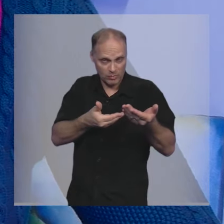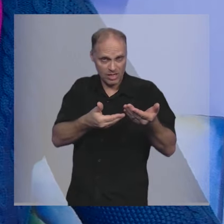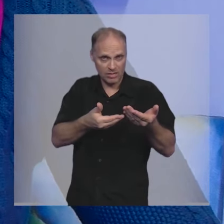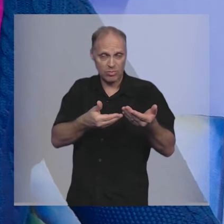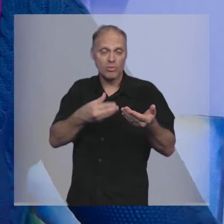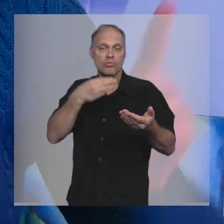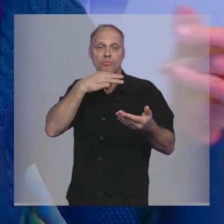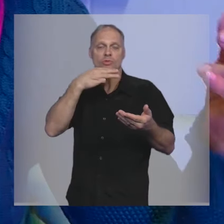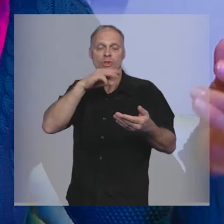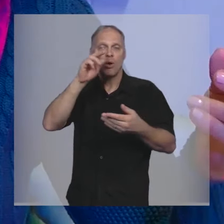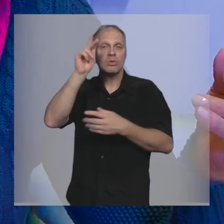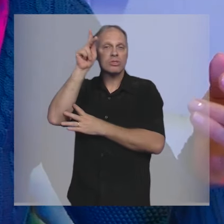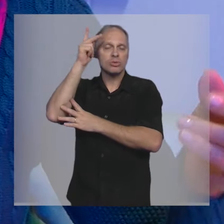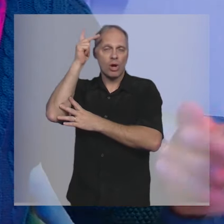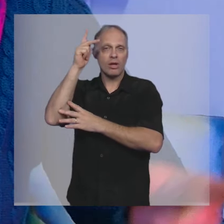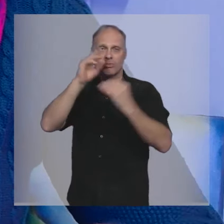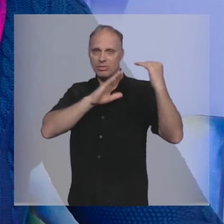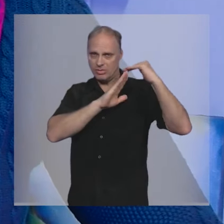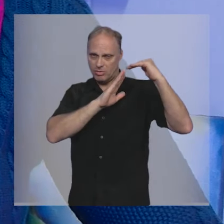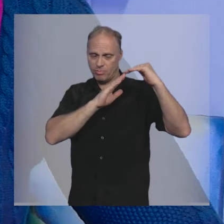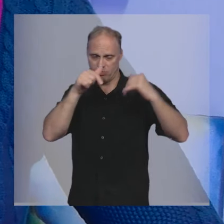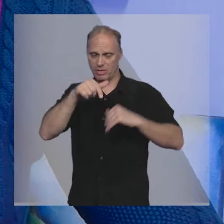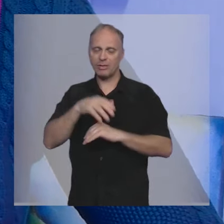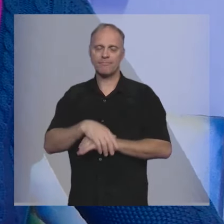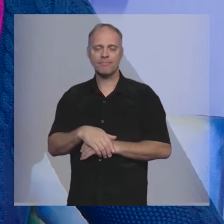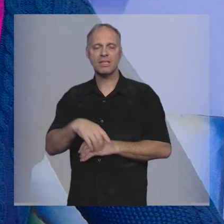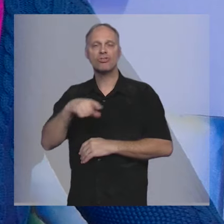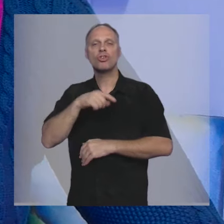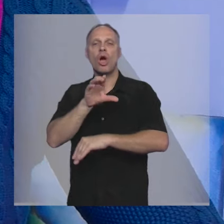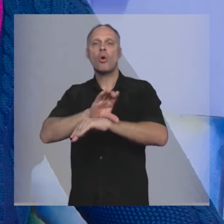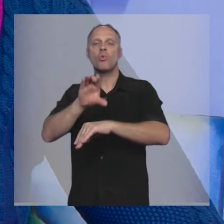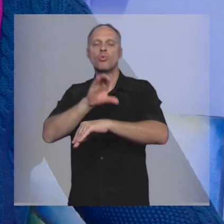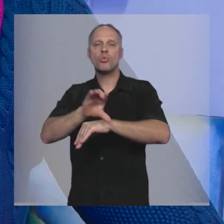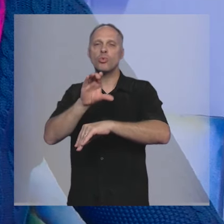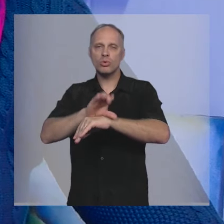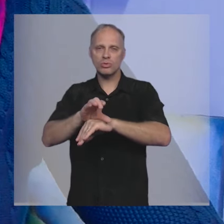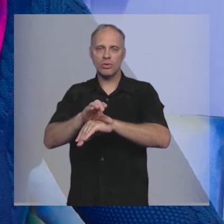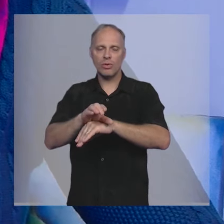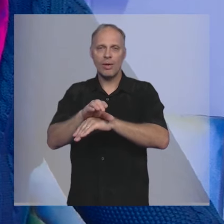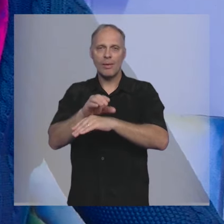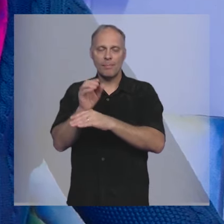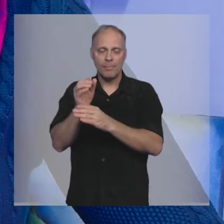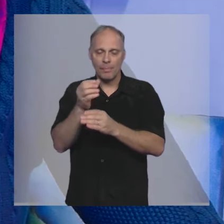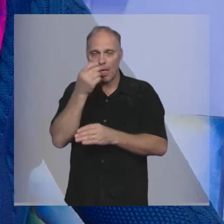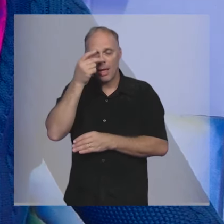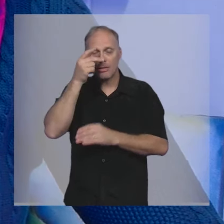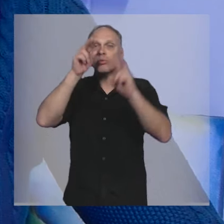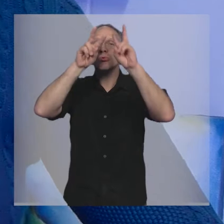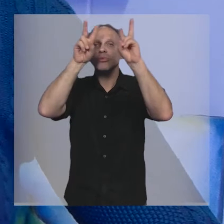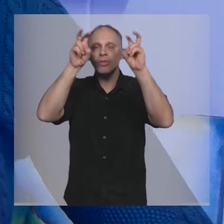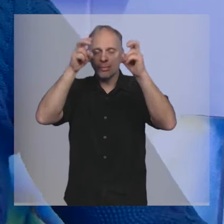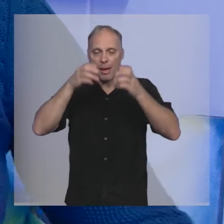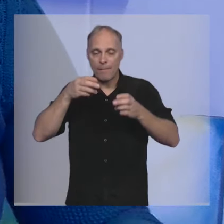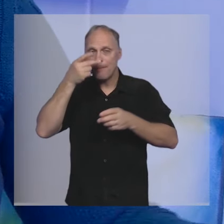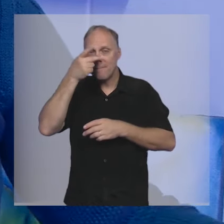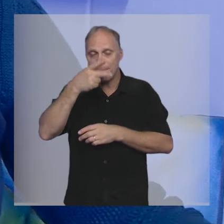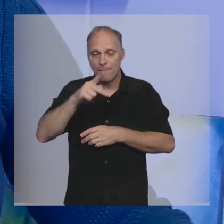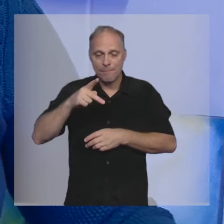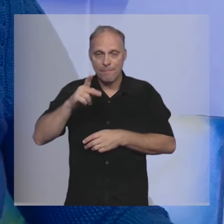pelo pessoal do Museu Histórico de São Leopoldo, tinha um curso pelos caminhos da Rua Grande,